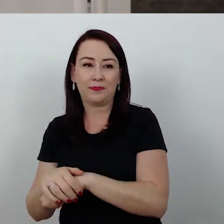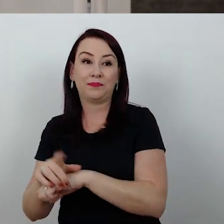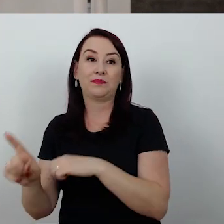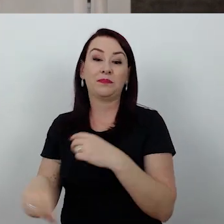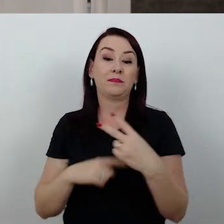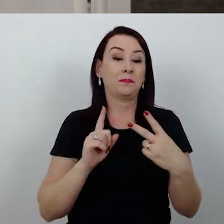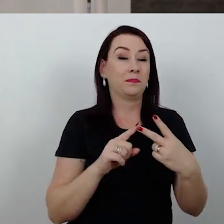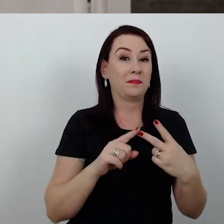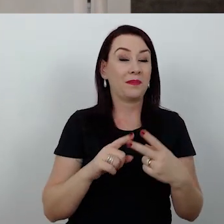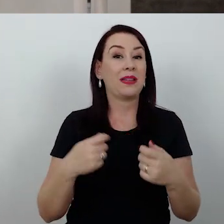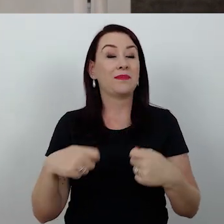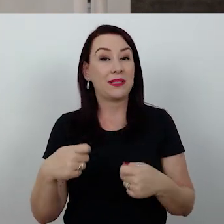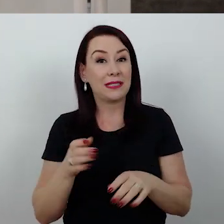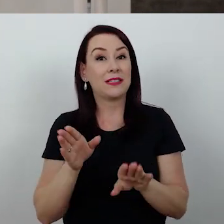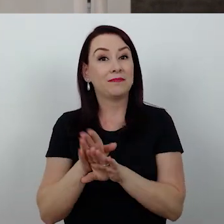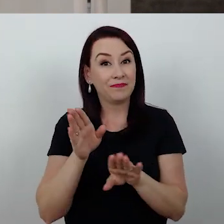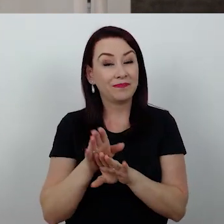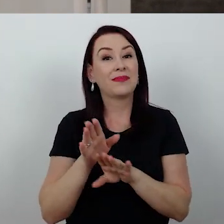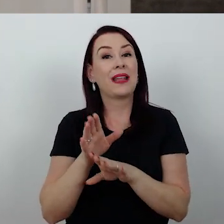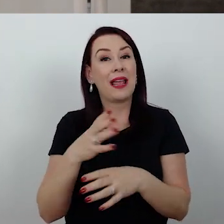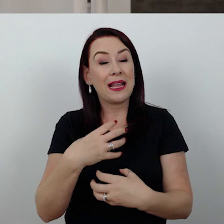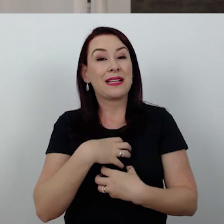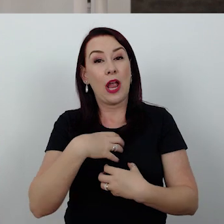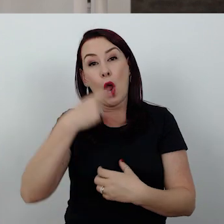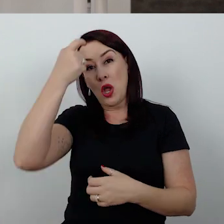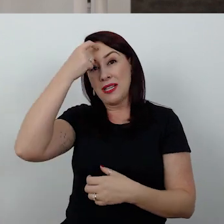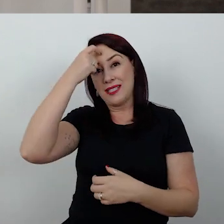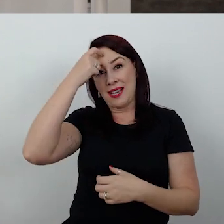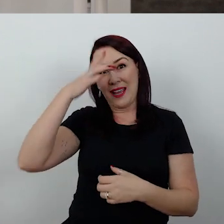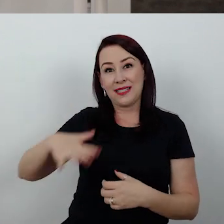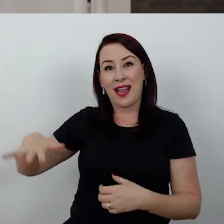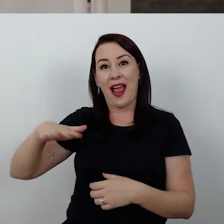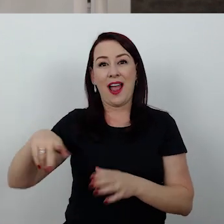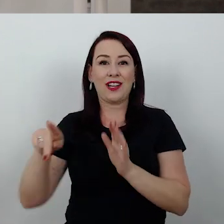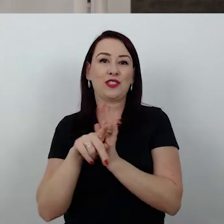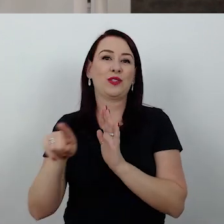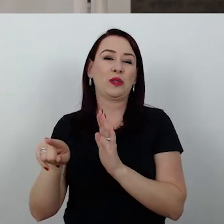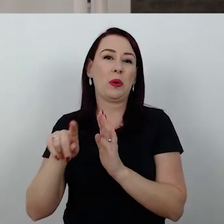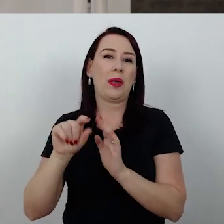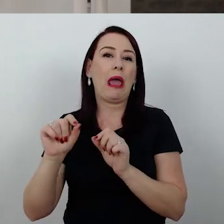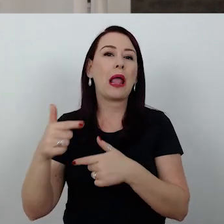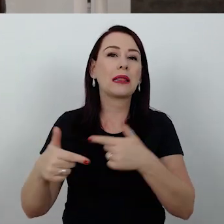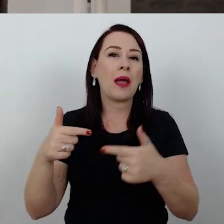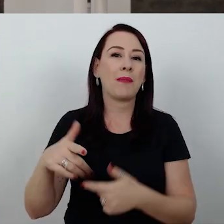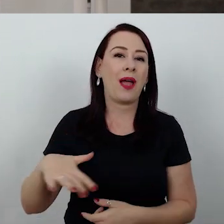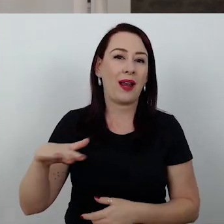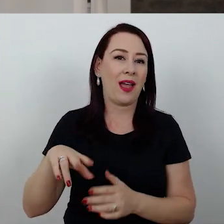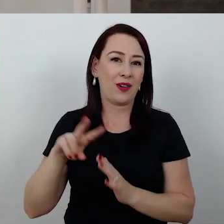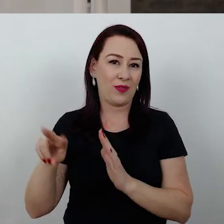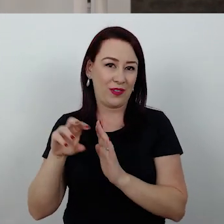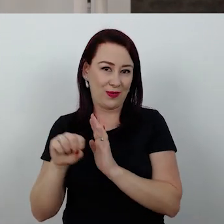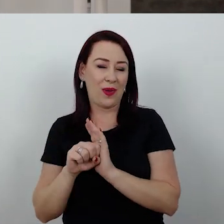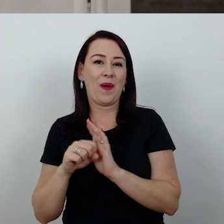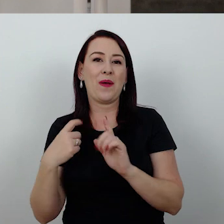2, uma sensibilização com o próprio setor. Porque é quase aquela coisa, eu fico, porra, me ajuda a te ajudar, né? Porque a gente